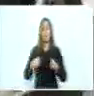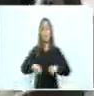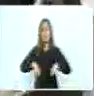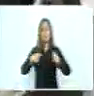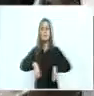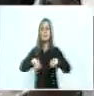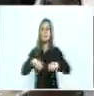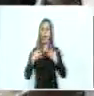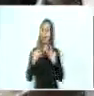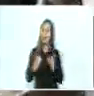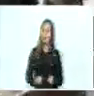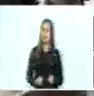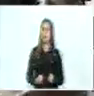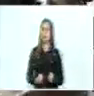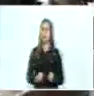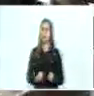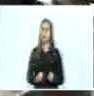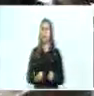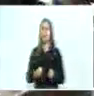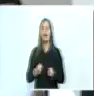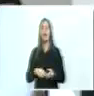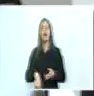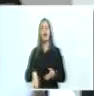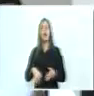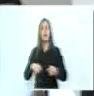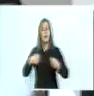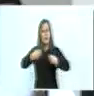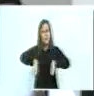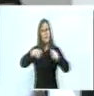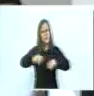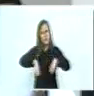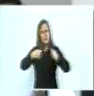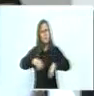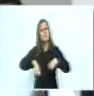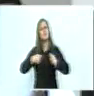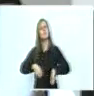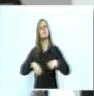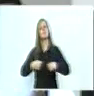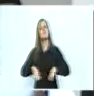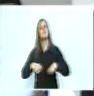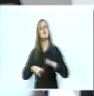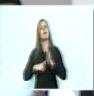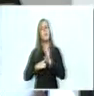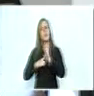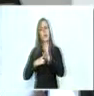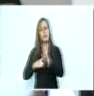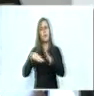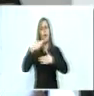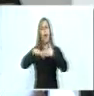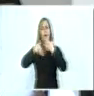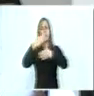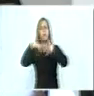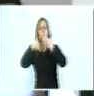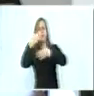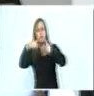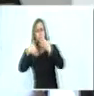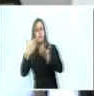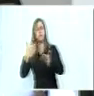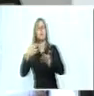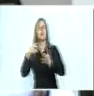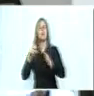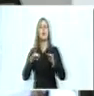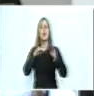Estado, seja em decorrência dessa necessidade, seja porque isso representa um avanço na efetivação